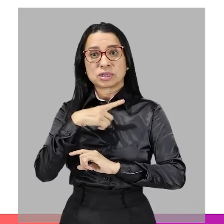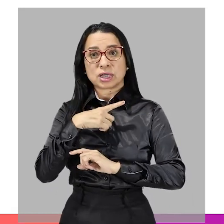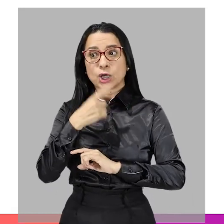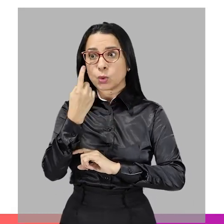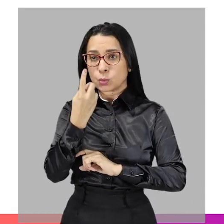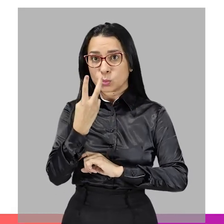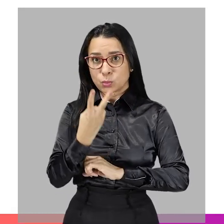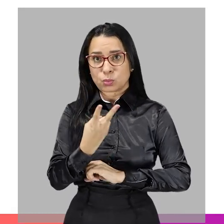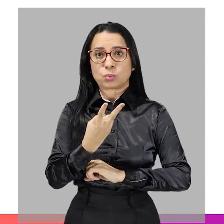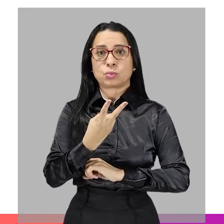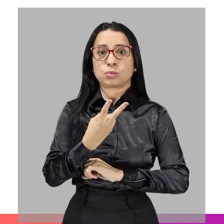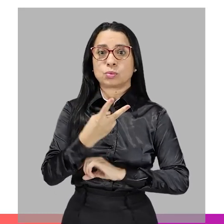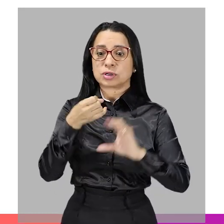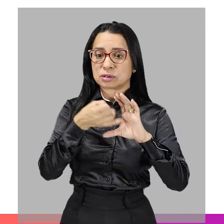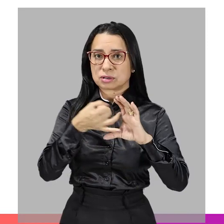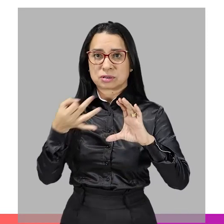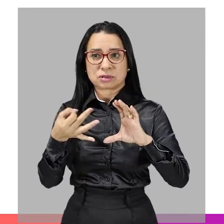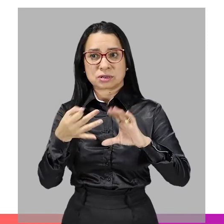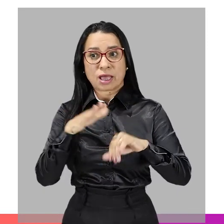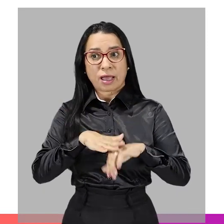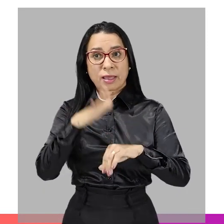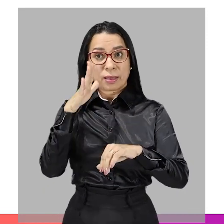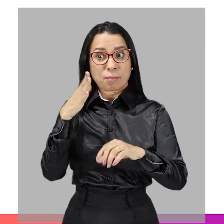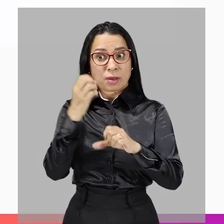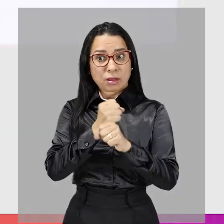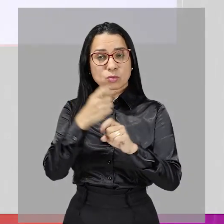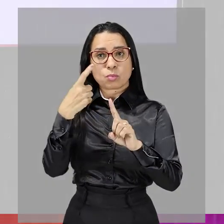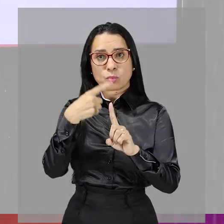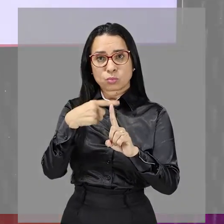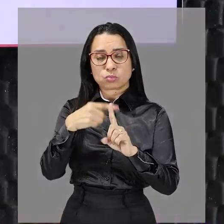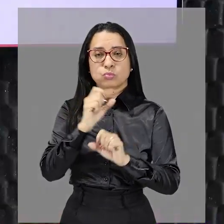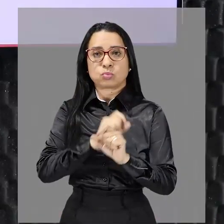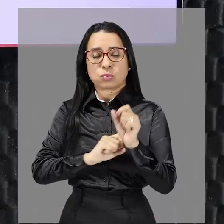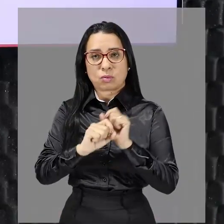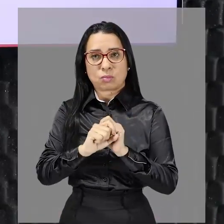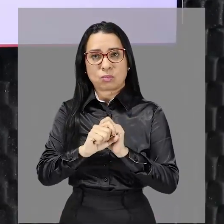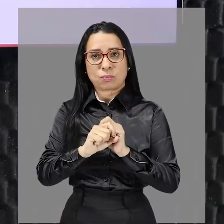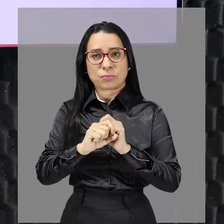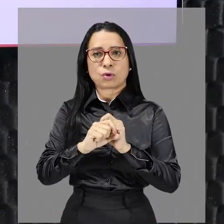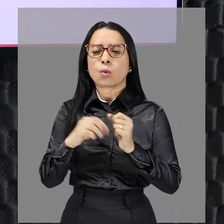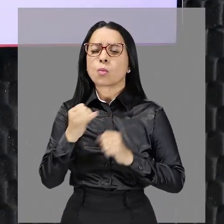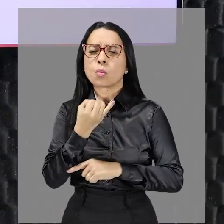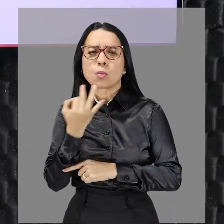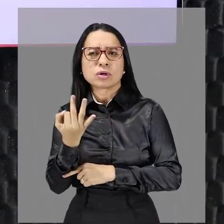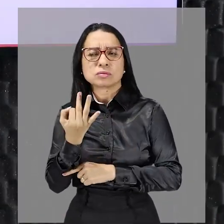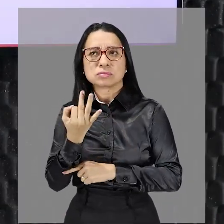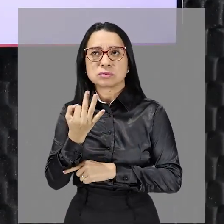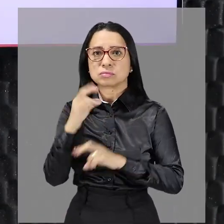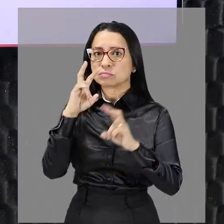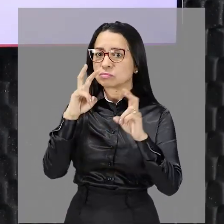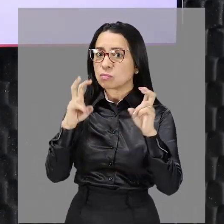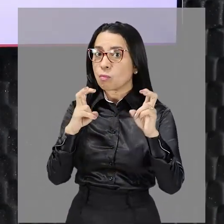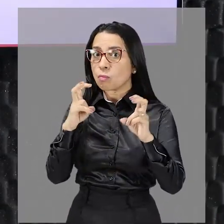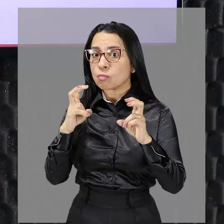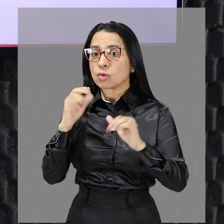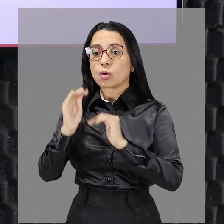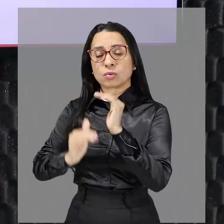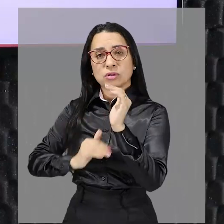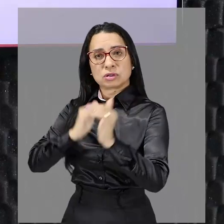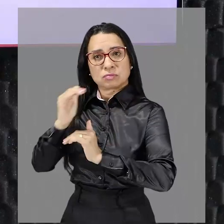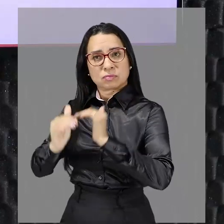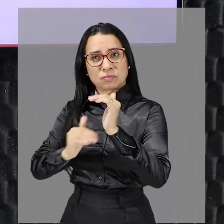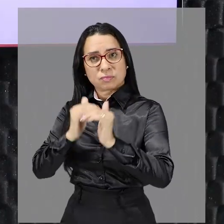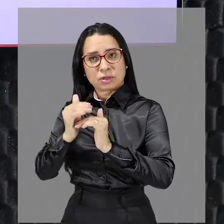que mais pontuam. Quais são eles? O desenvolvimento do tema proposto e também a criatividade e